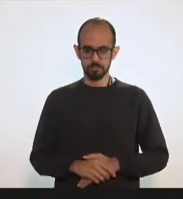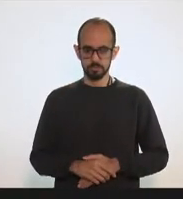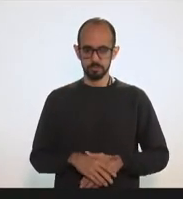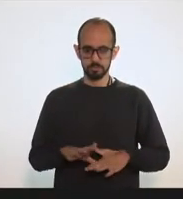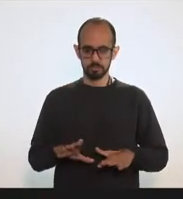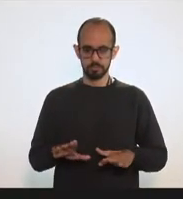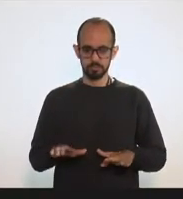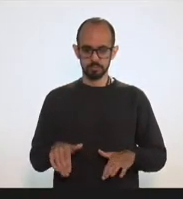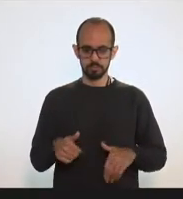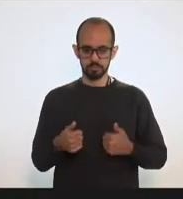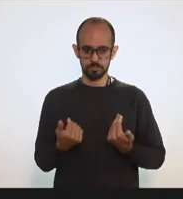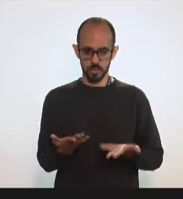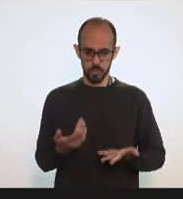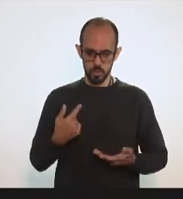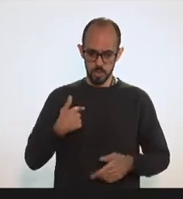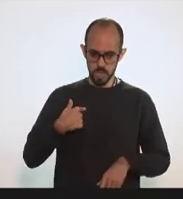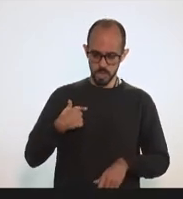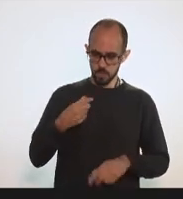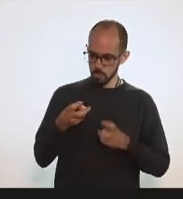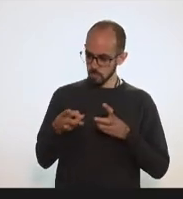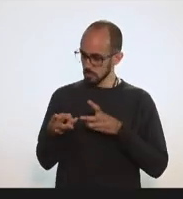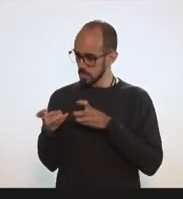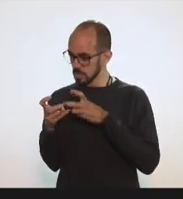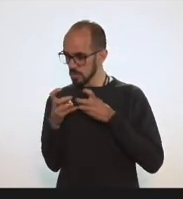Eu ouvindo aqui